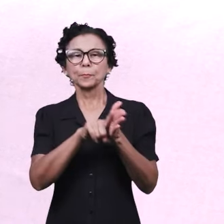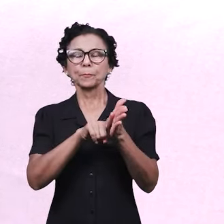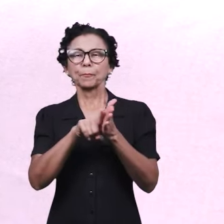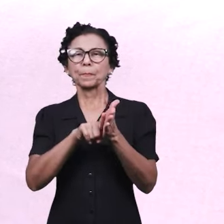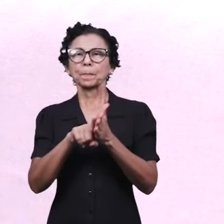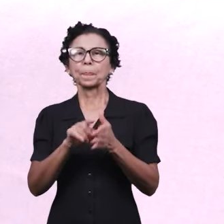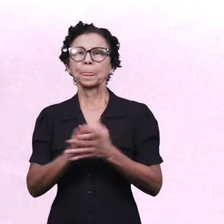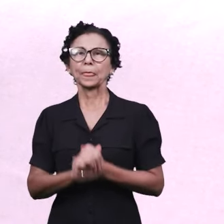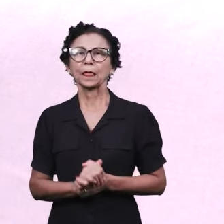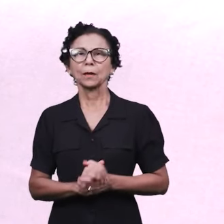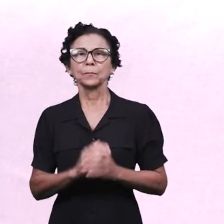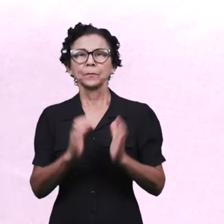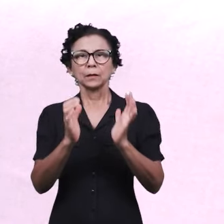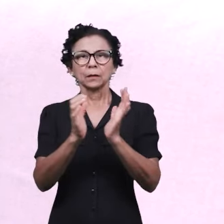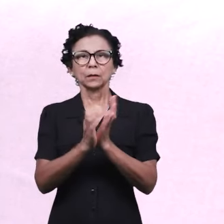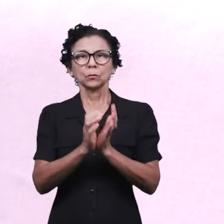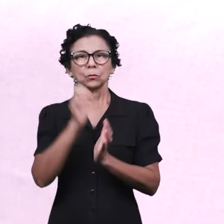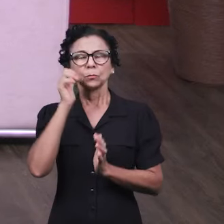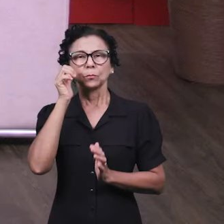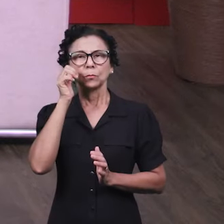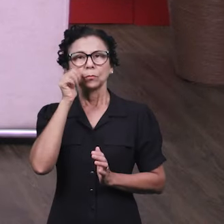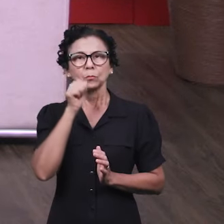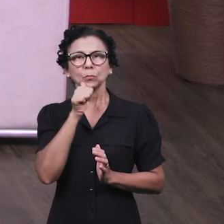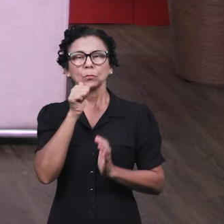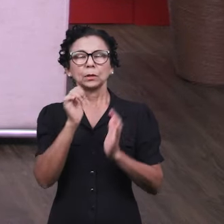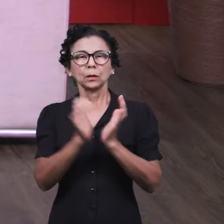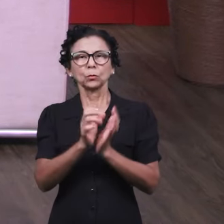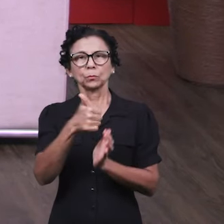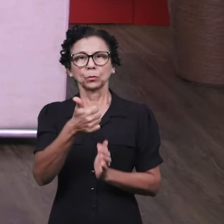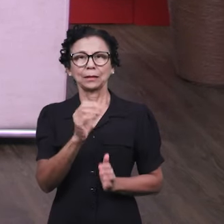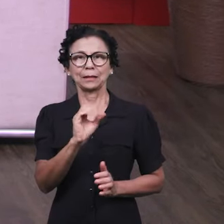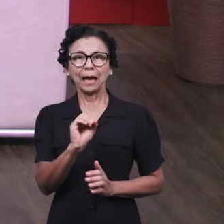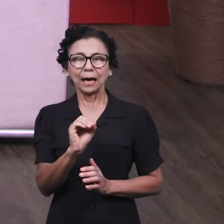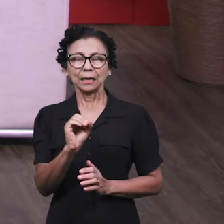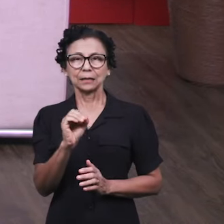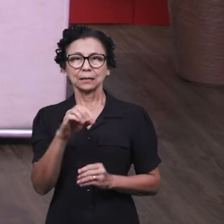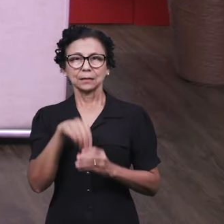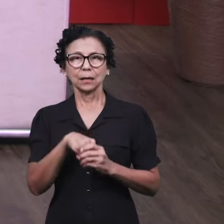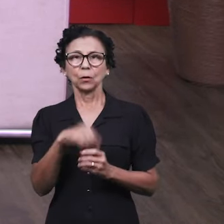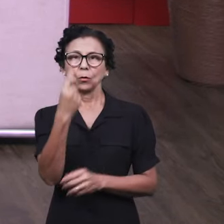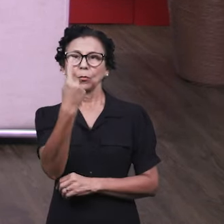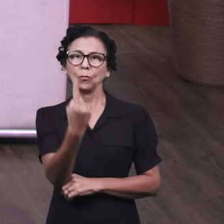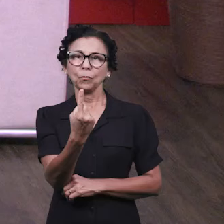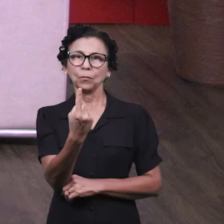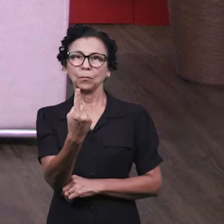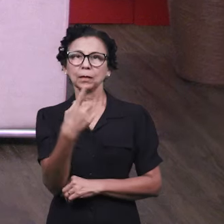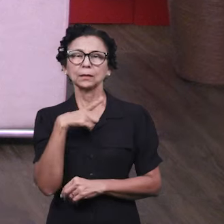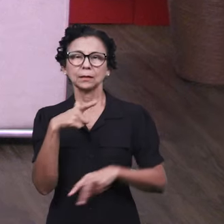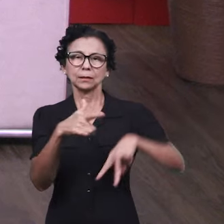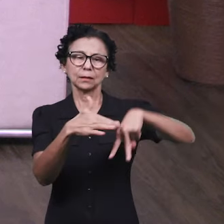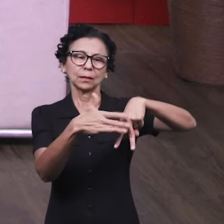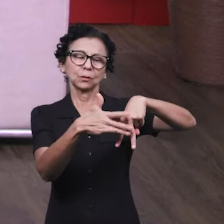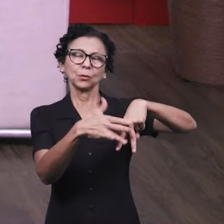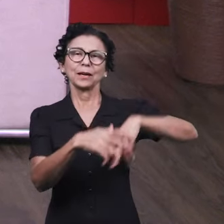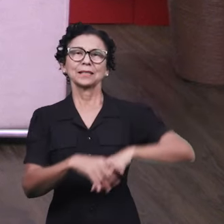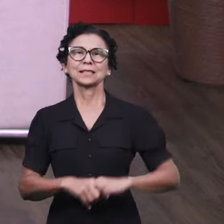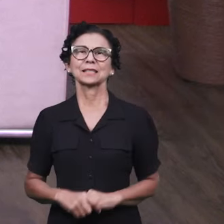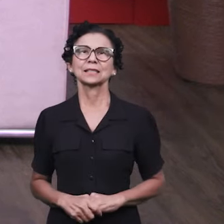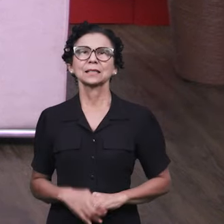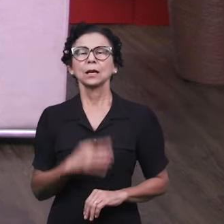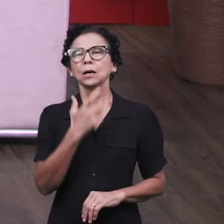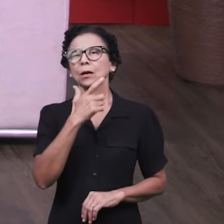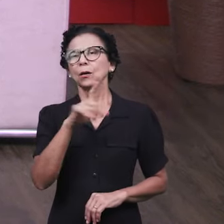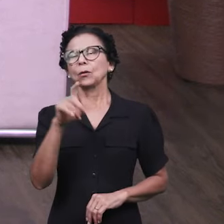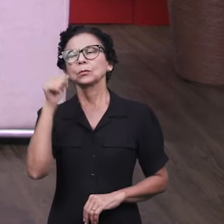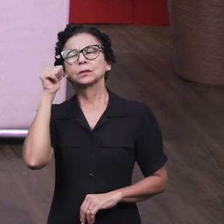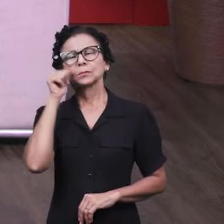10 mulheres no mundo tem lipedema muito então assim então a gente vê que a gente não é única né tem outras